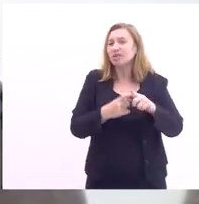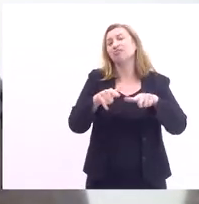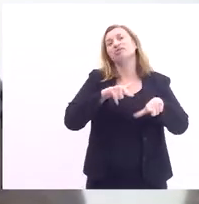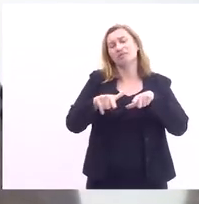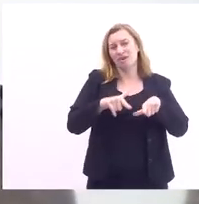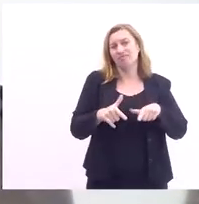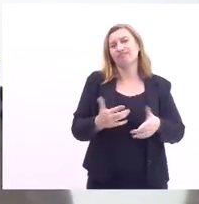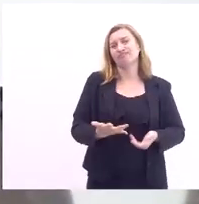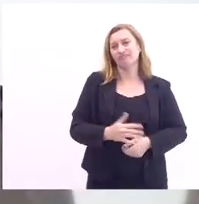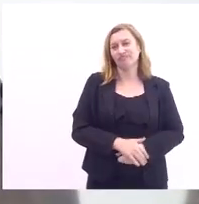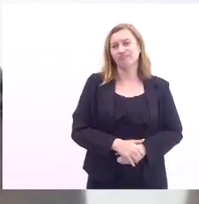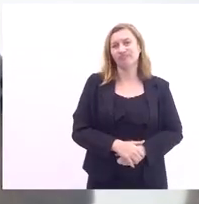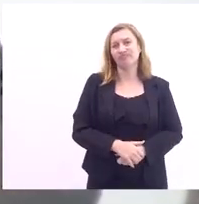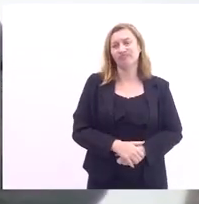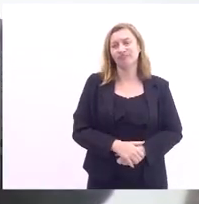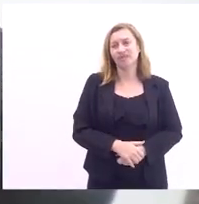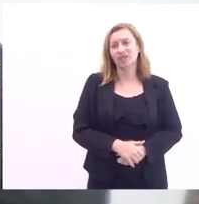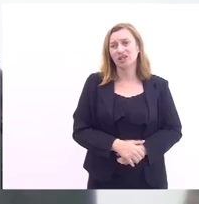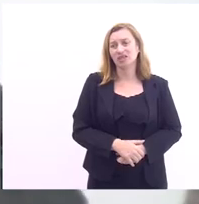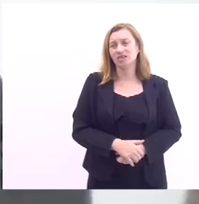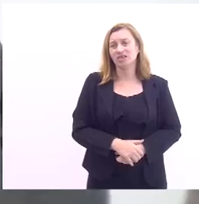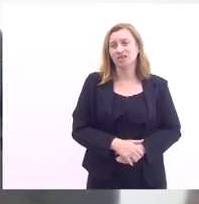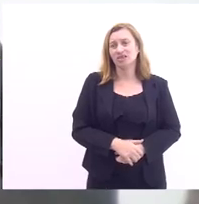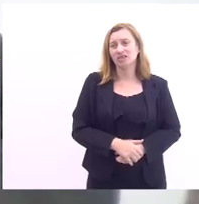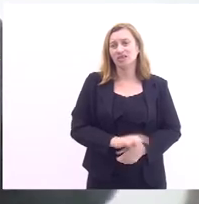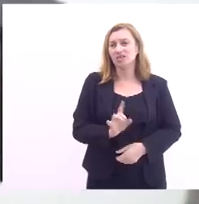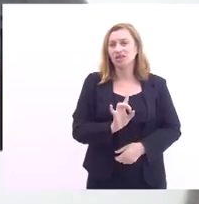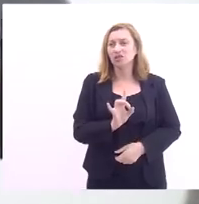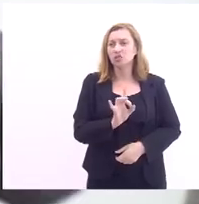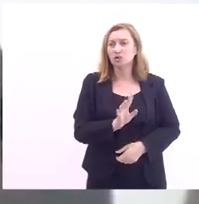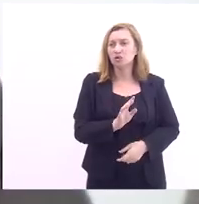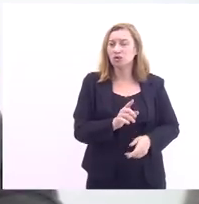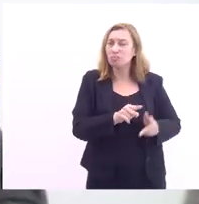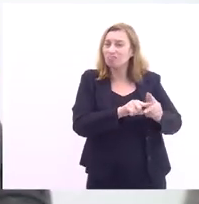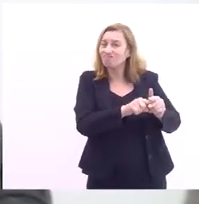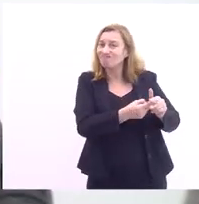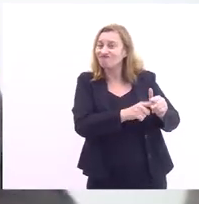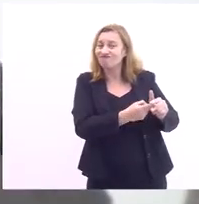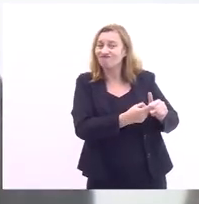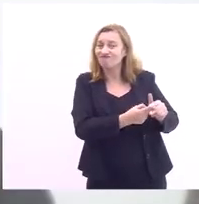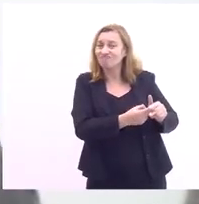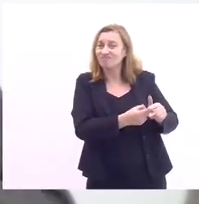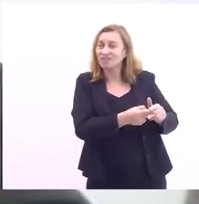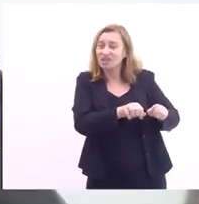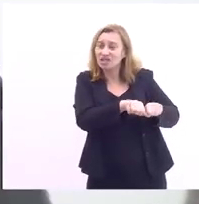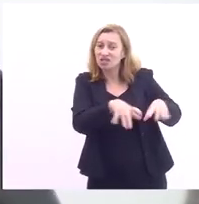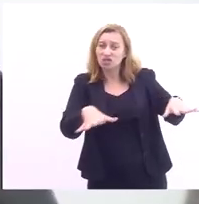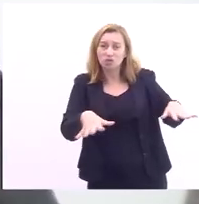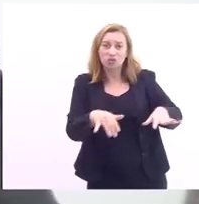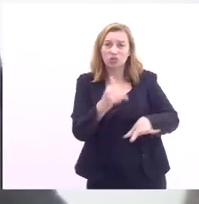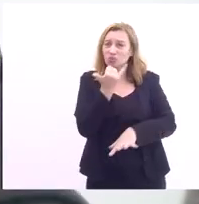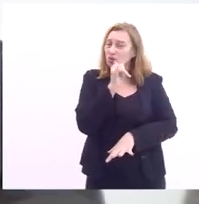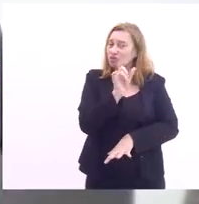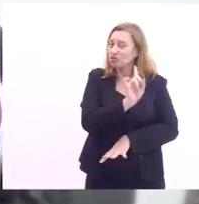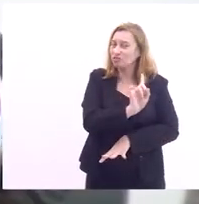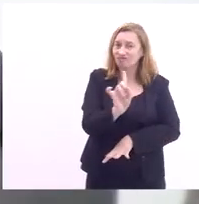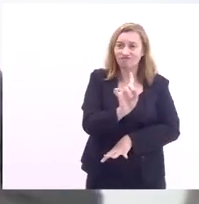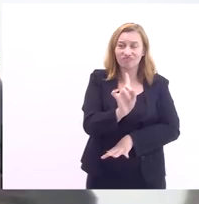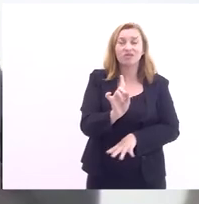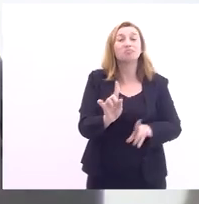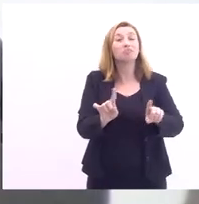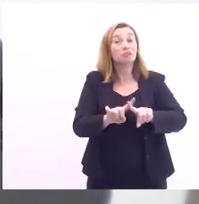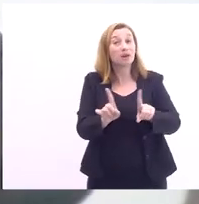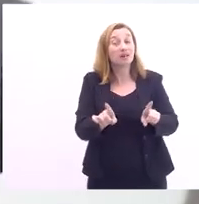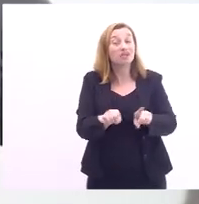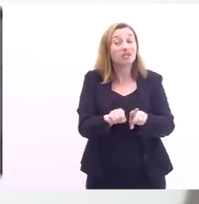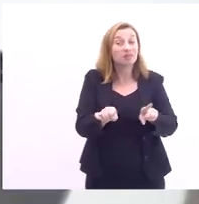serviço. Não apenas pela regularidade na distribuição, como também